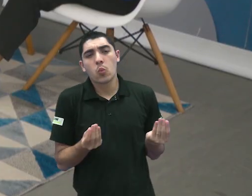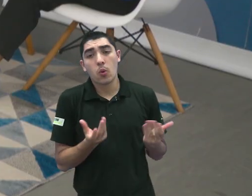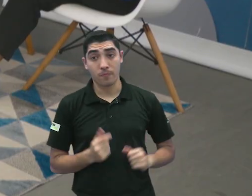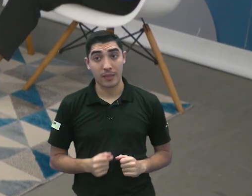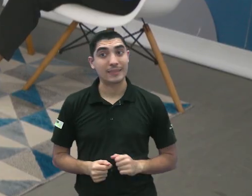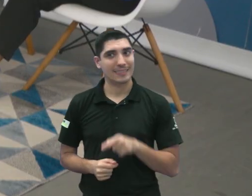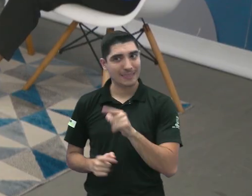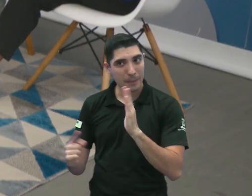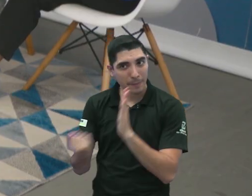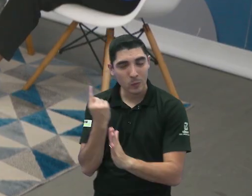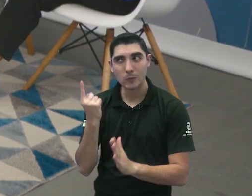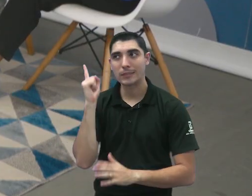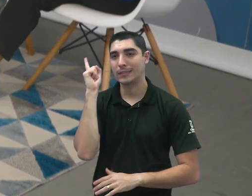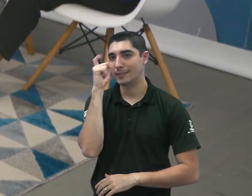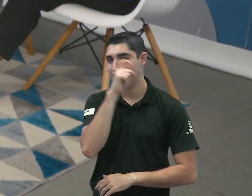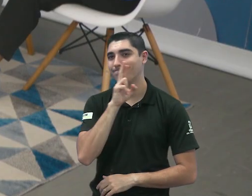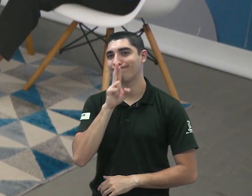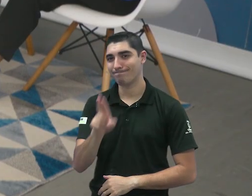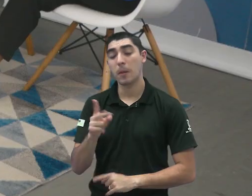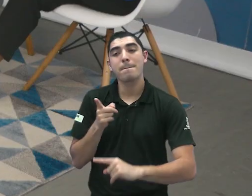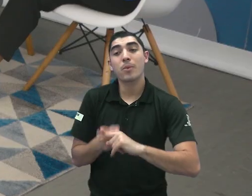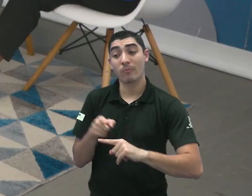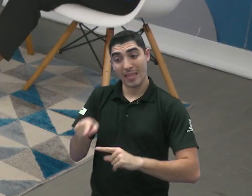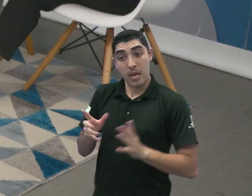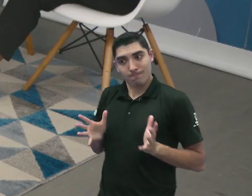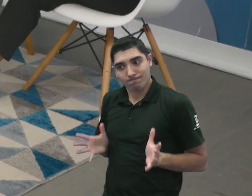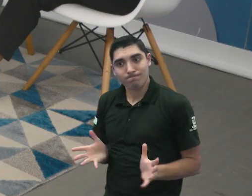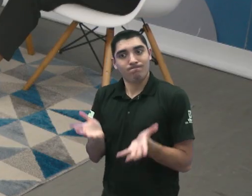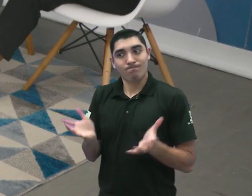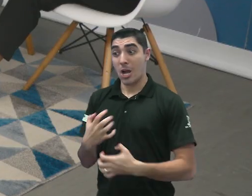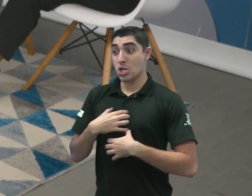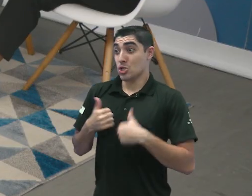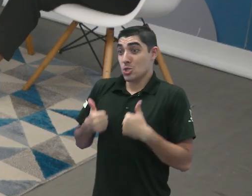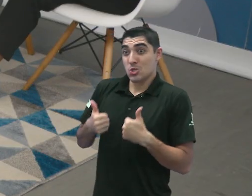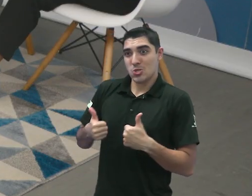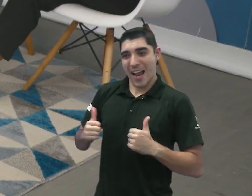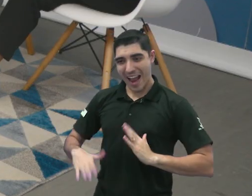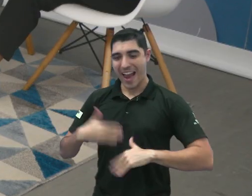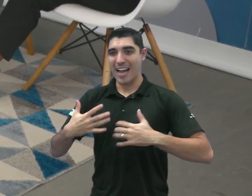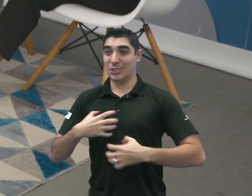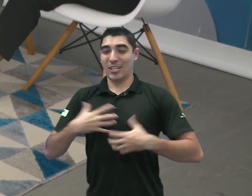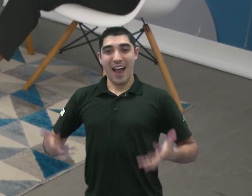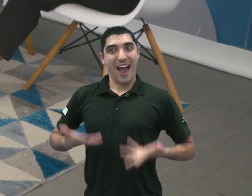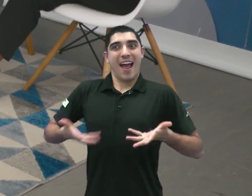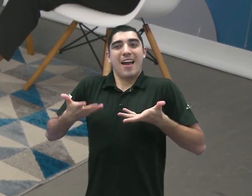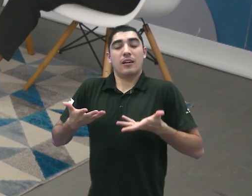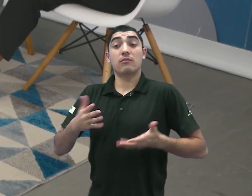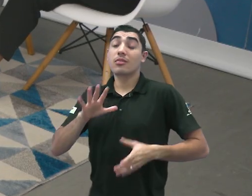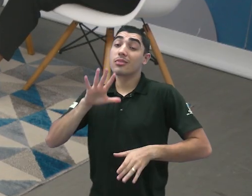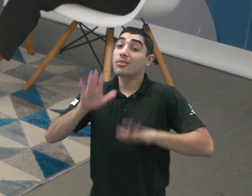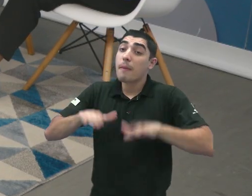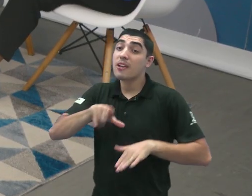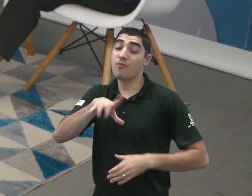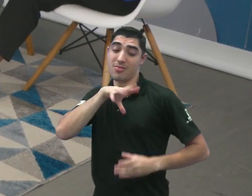desafiador, essa pergunta que você está me fazendo, Rafa, porque a motivação, ela parte de um lugar interno, né? Qual é o meu